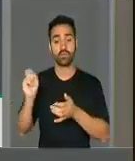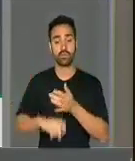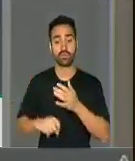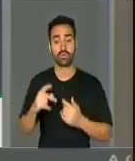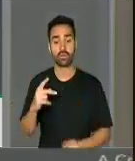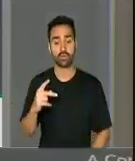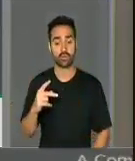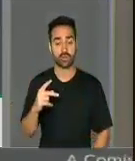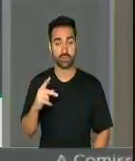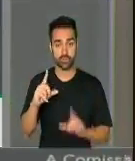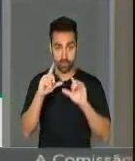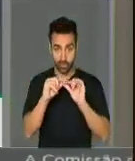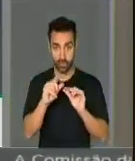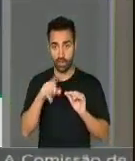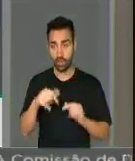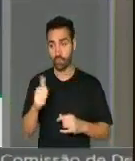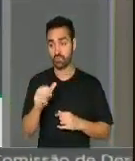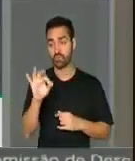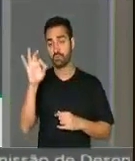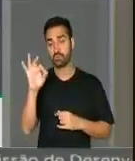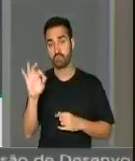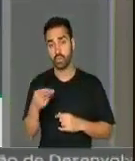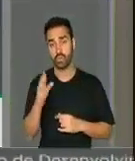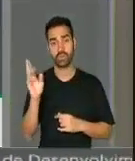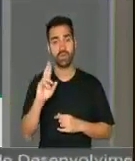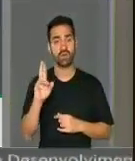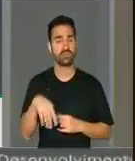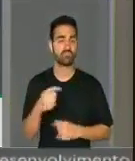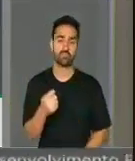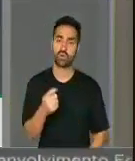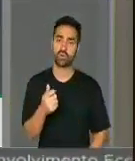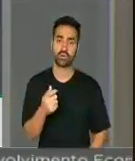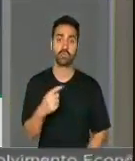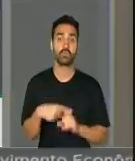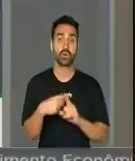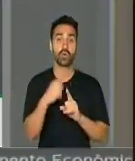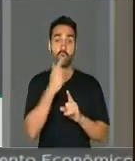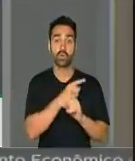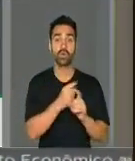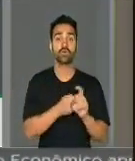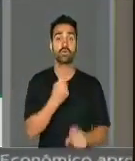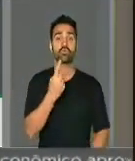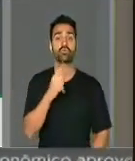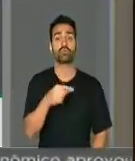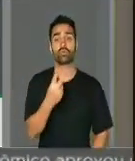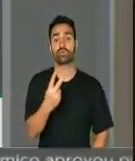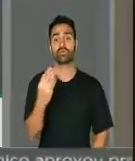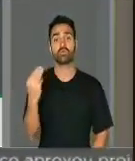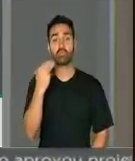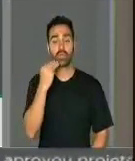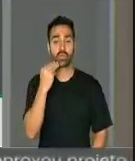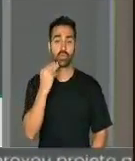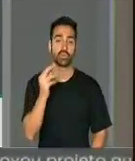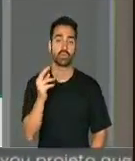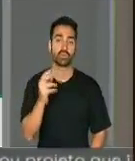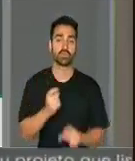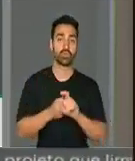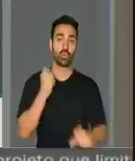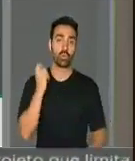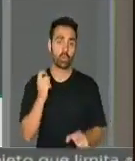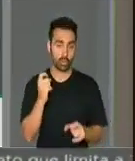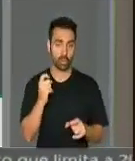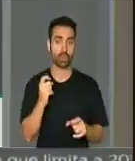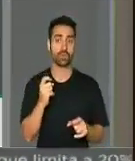desoneração, previsto em 11 milhões de reais, é baixo se comparado à receita de 1,2 bilhões de faturamento das salas. A